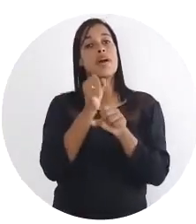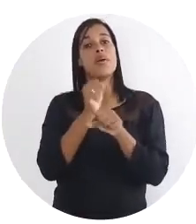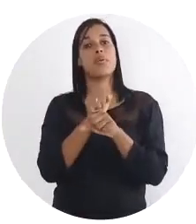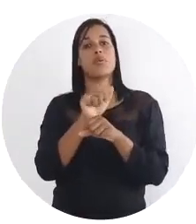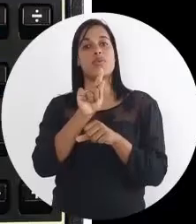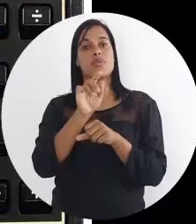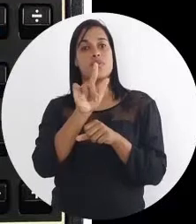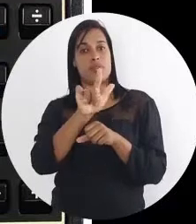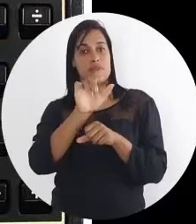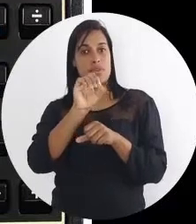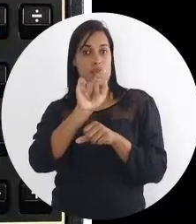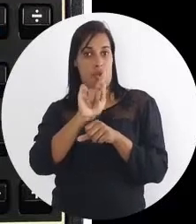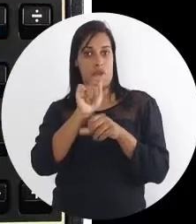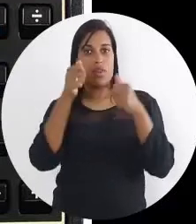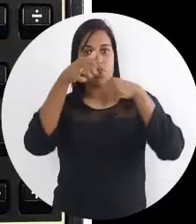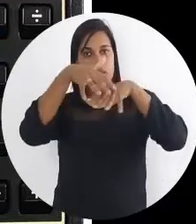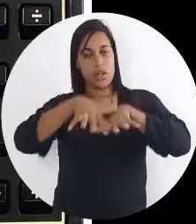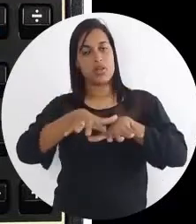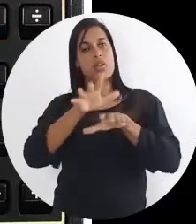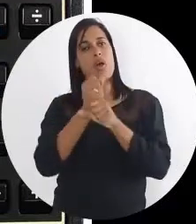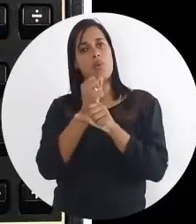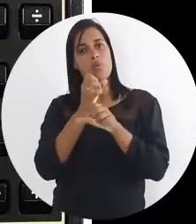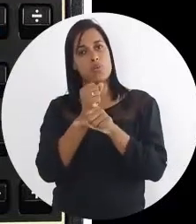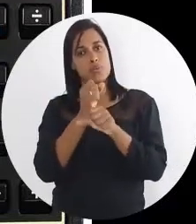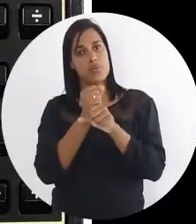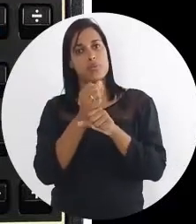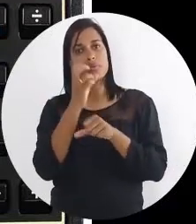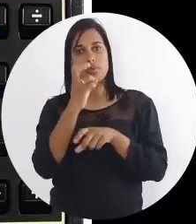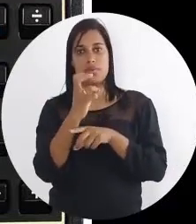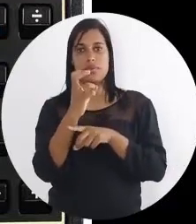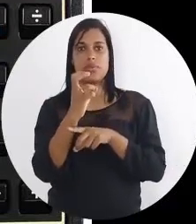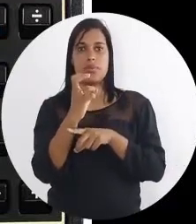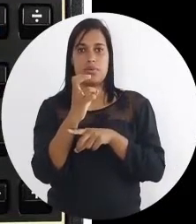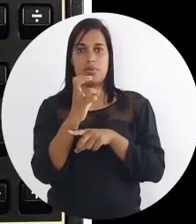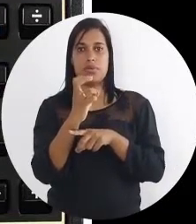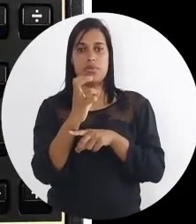logaritmo natural. Calcule o logaritmo de 5.